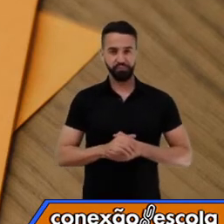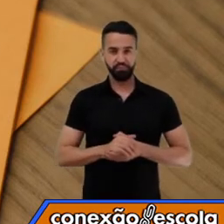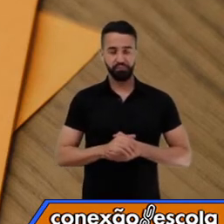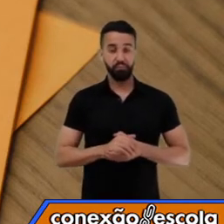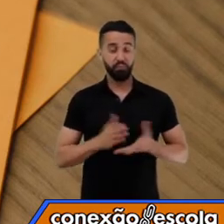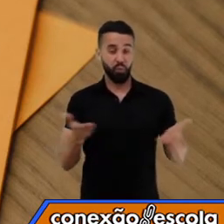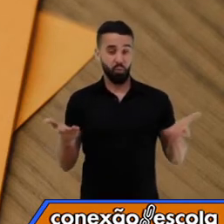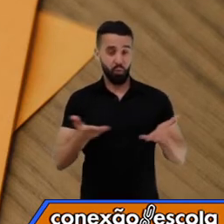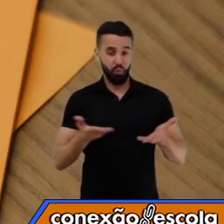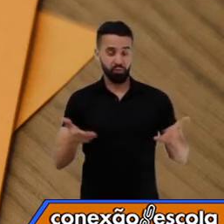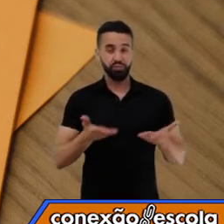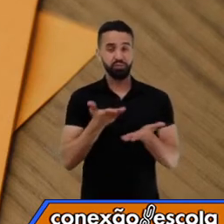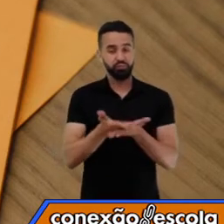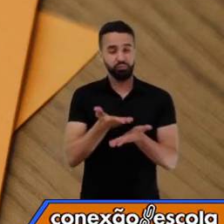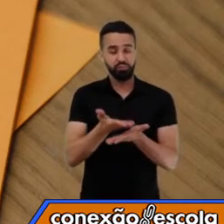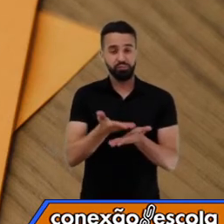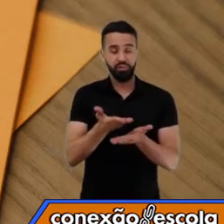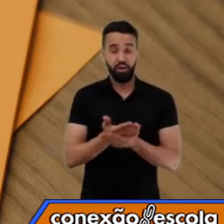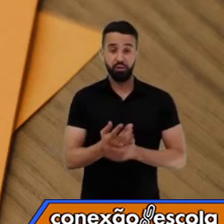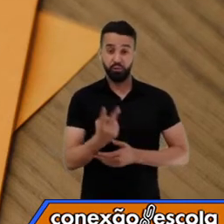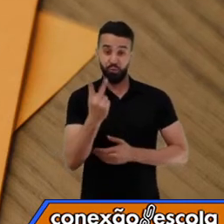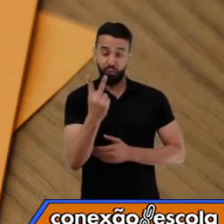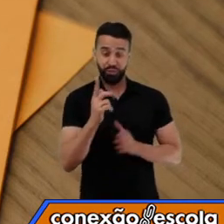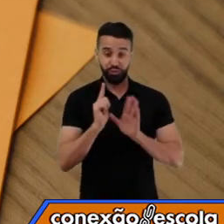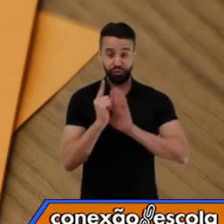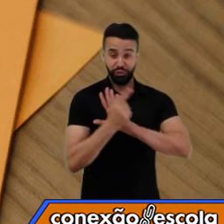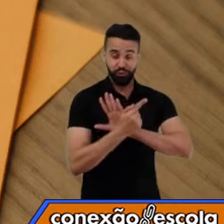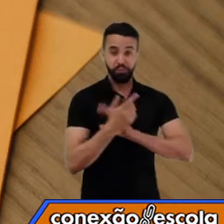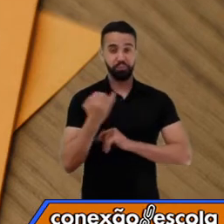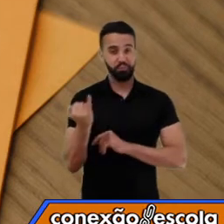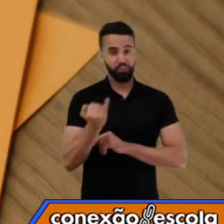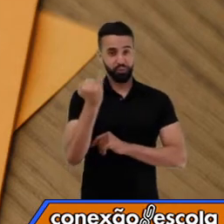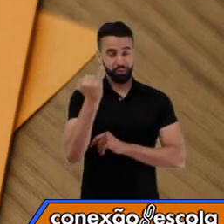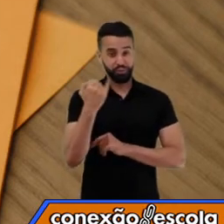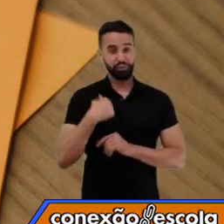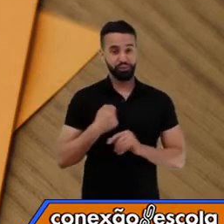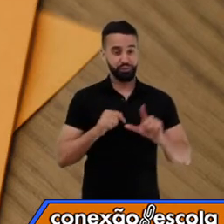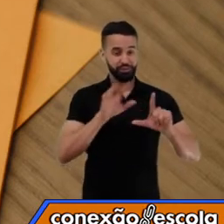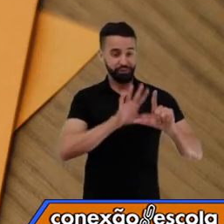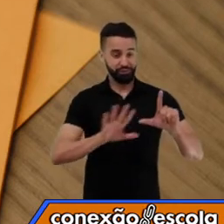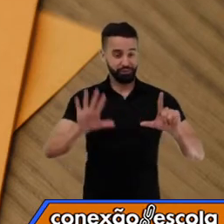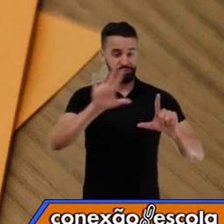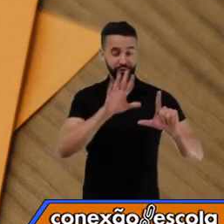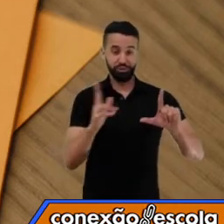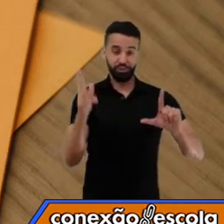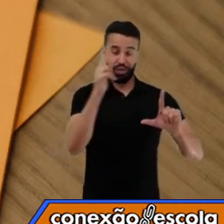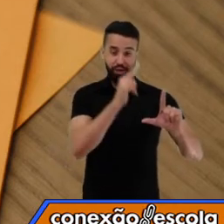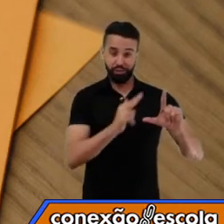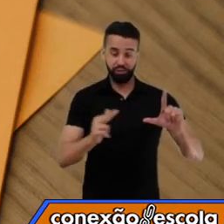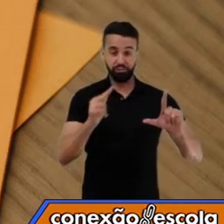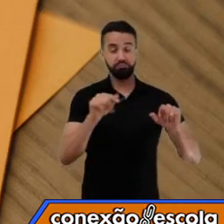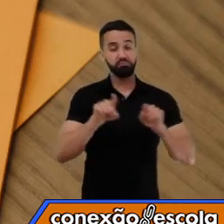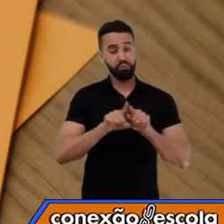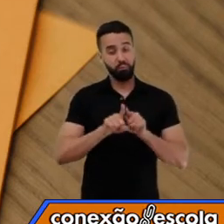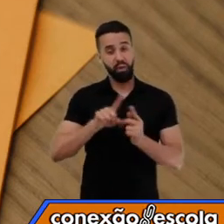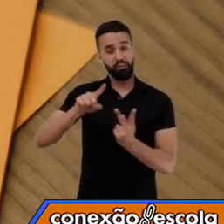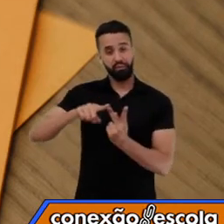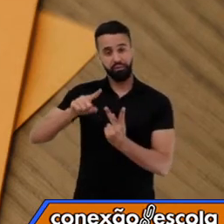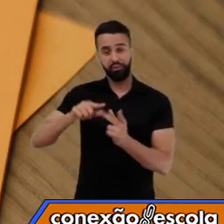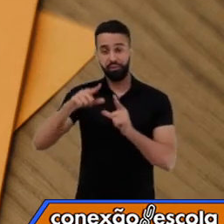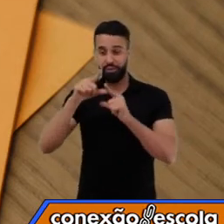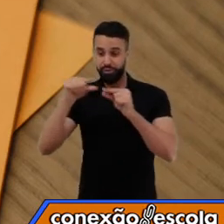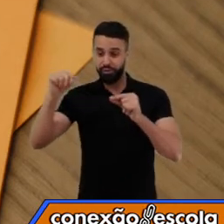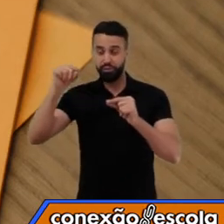hoje a gente vai estudar dois gêneros textuais muito importantes a charge e a tirinha geralmente eles aparecem